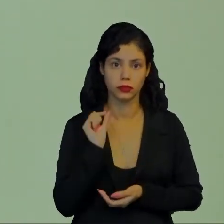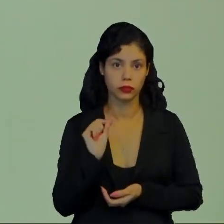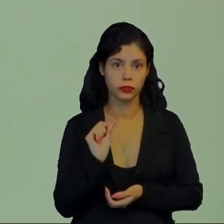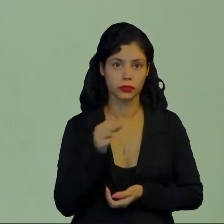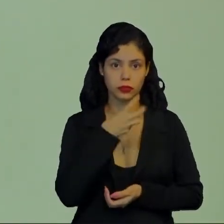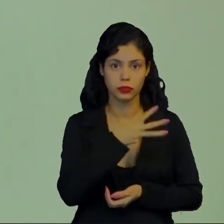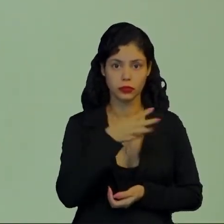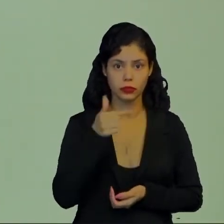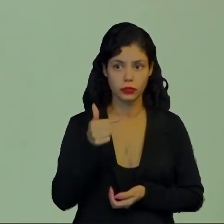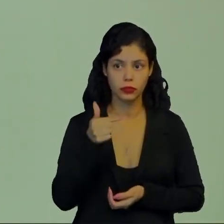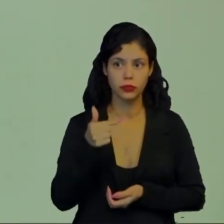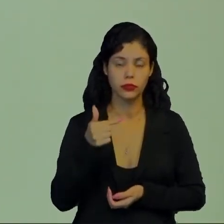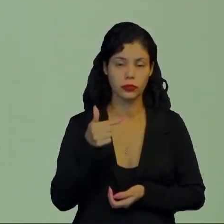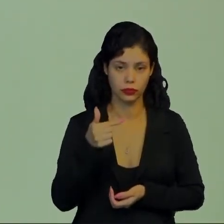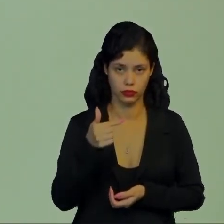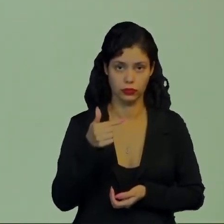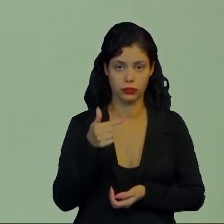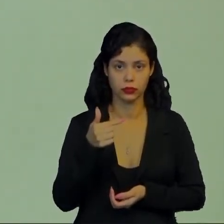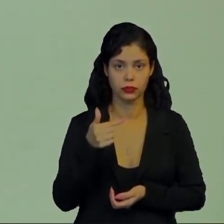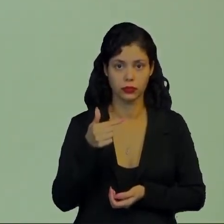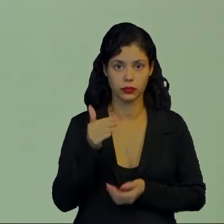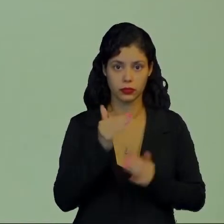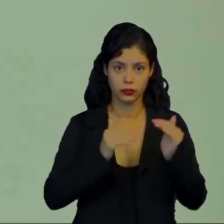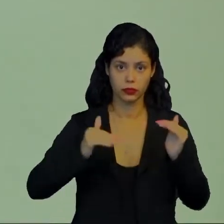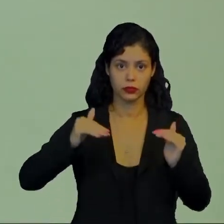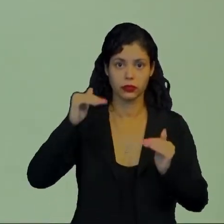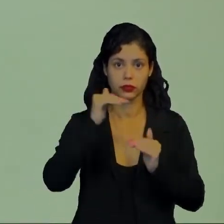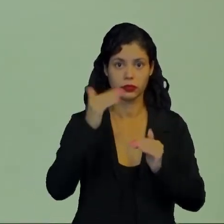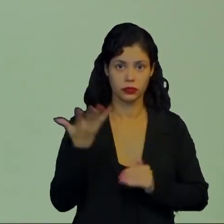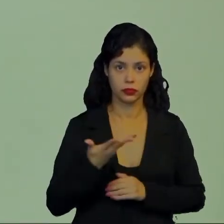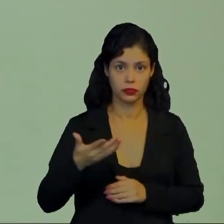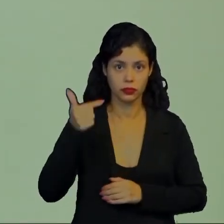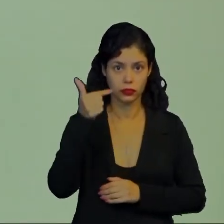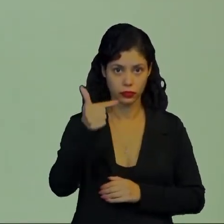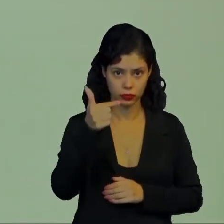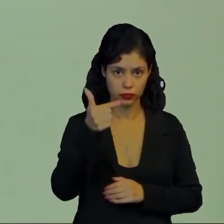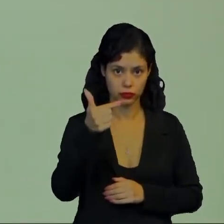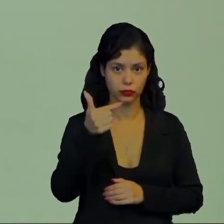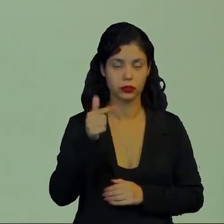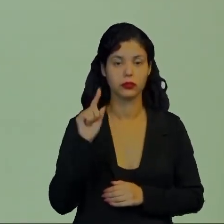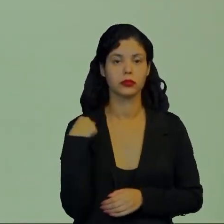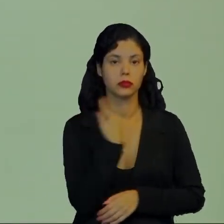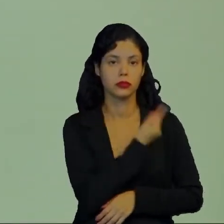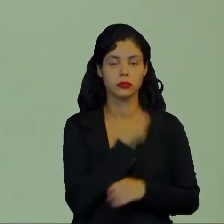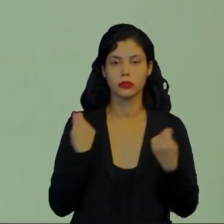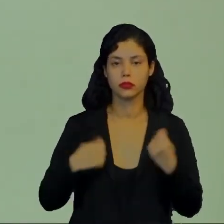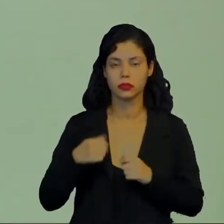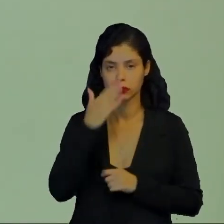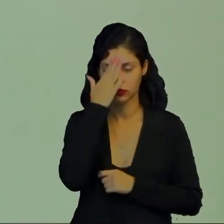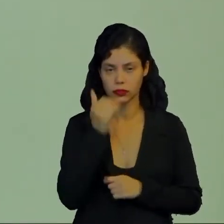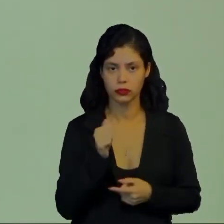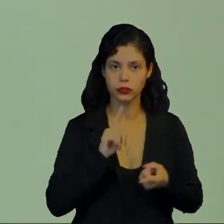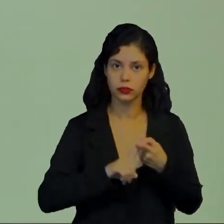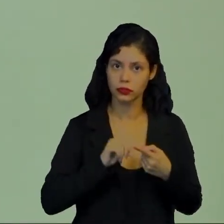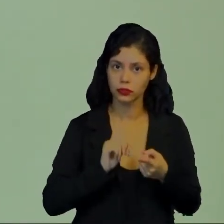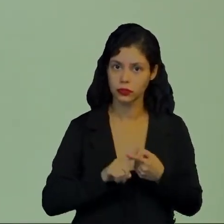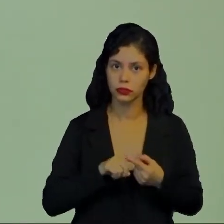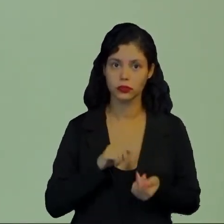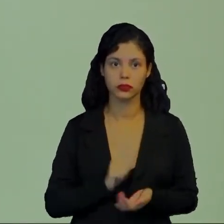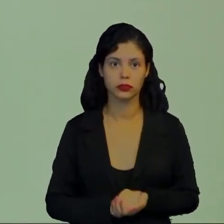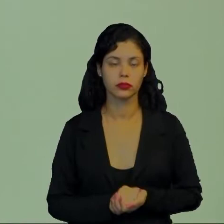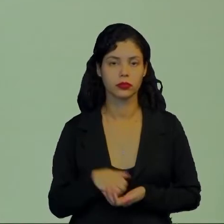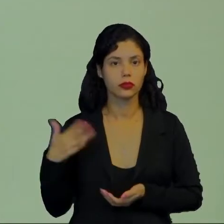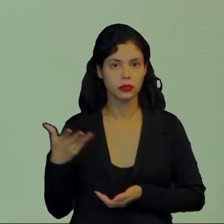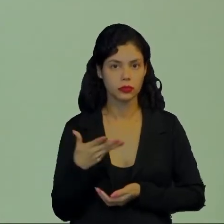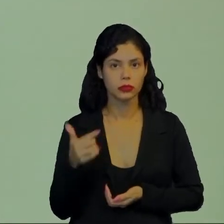que 32, tá? Se elevarmos a base 2, nós temos que saber por quê que